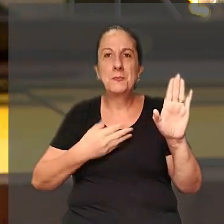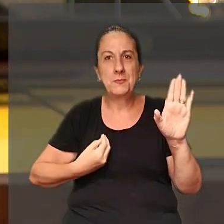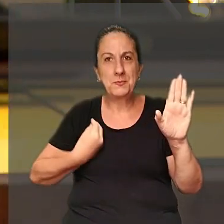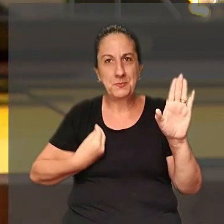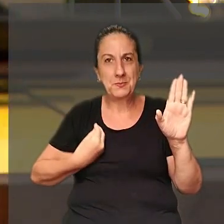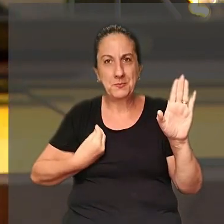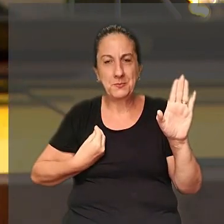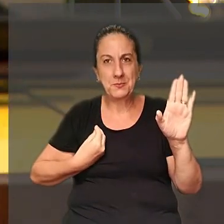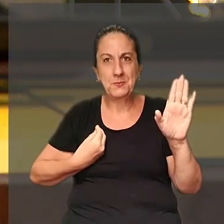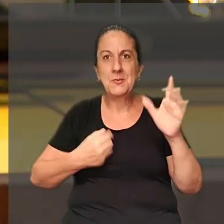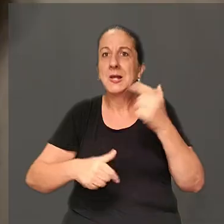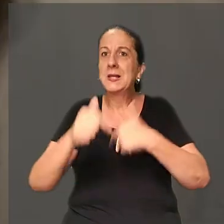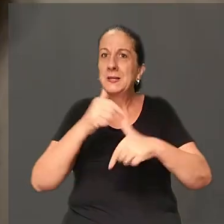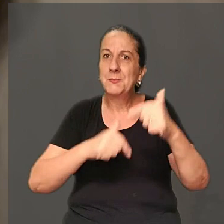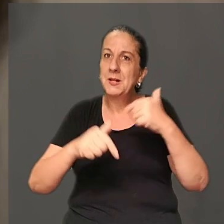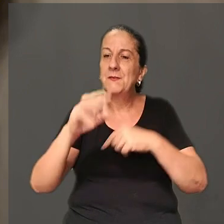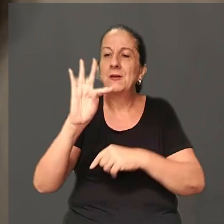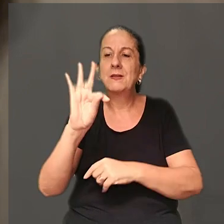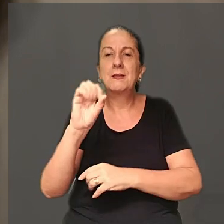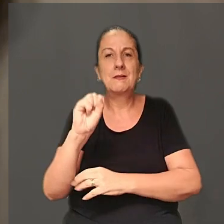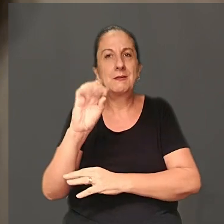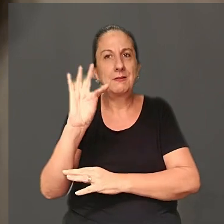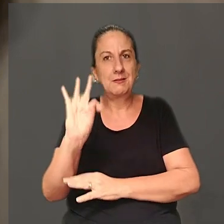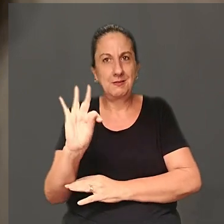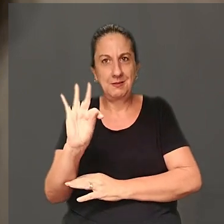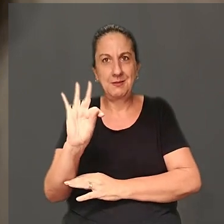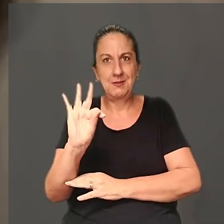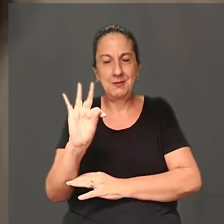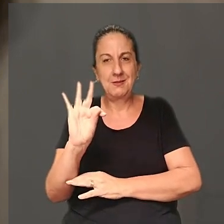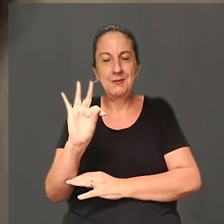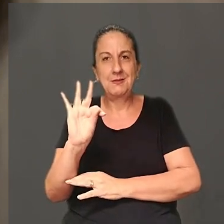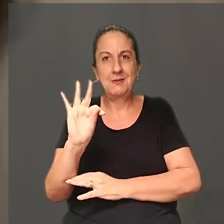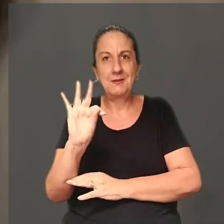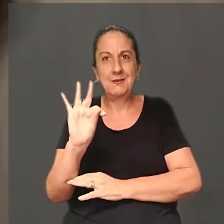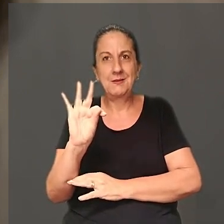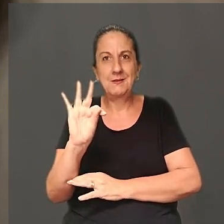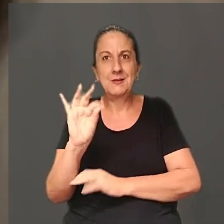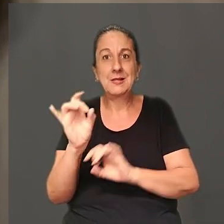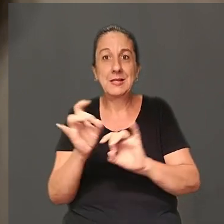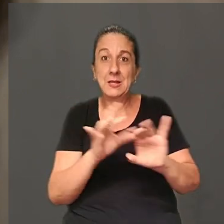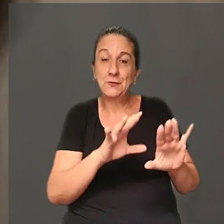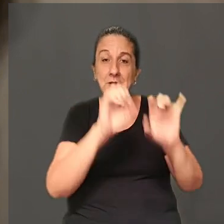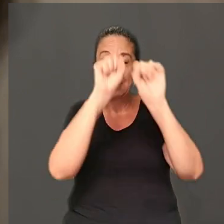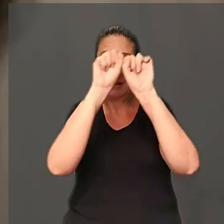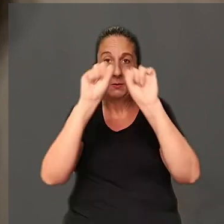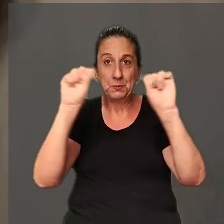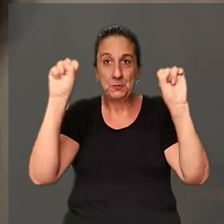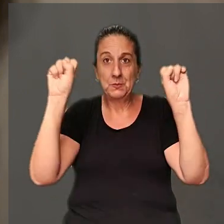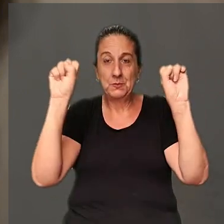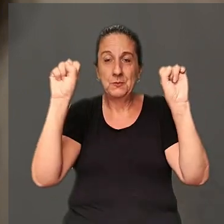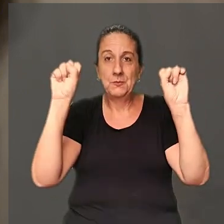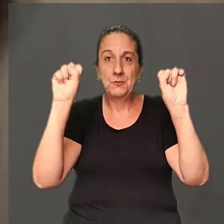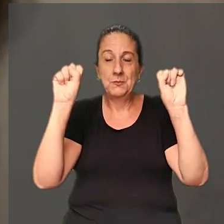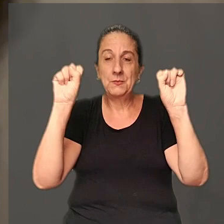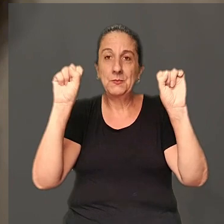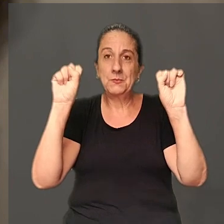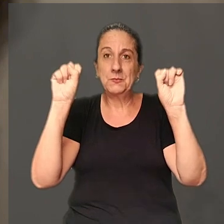portão para a vida. Eu trabalhava no TST, deixei o